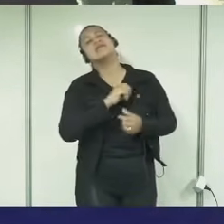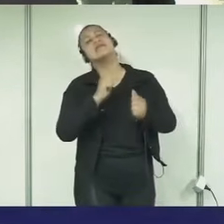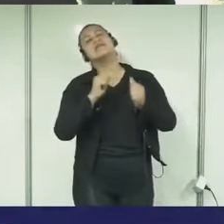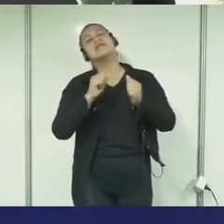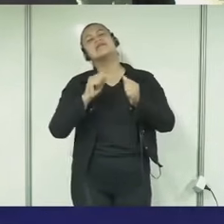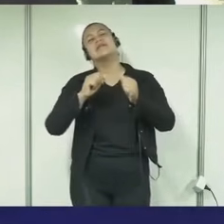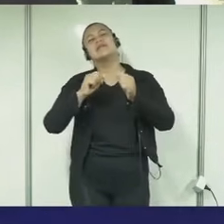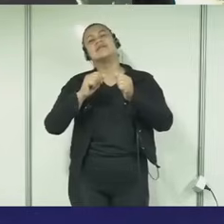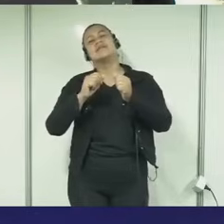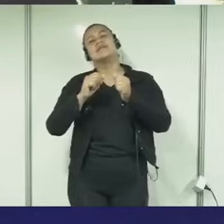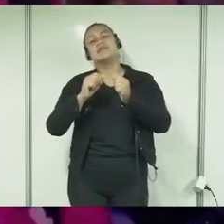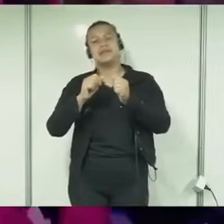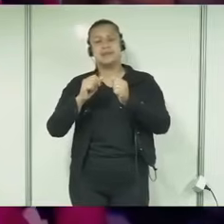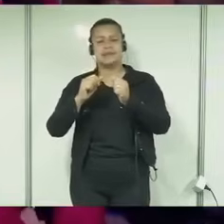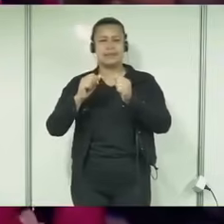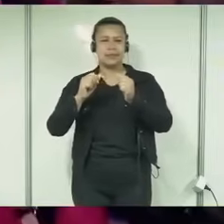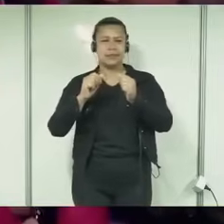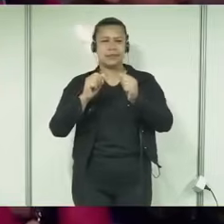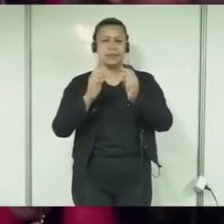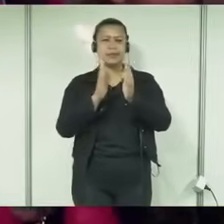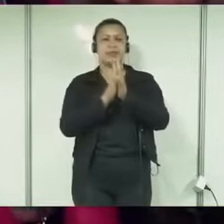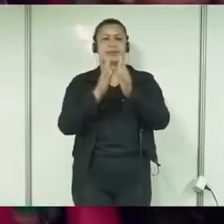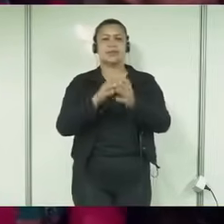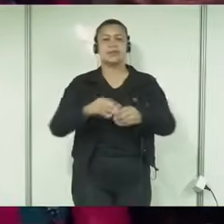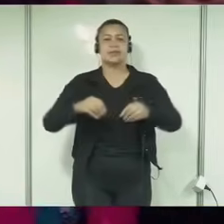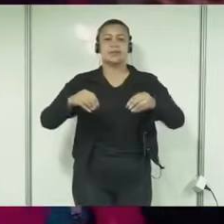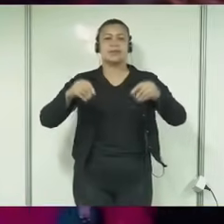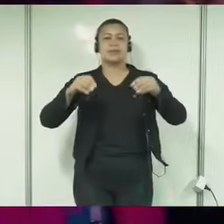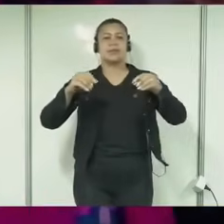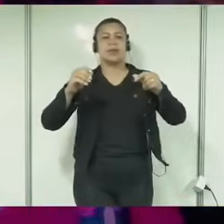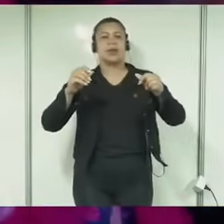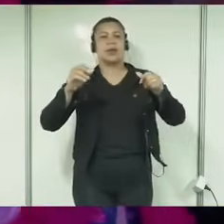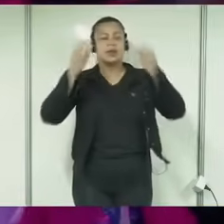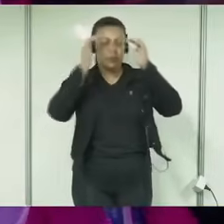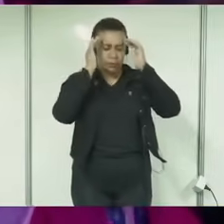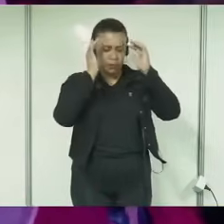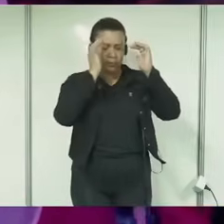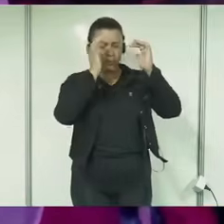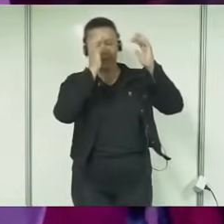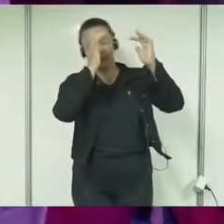a paz que você precisa. Imagina isso para o teu coração.